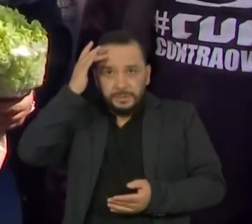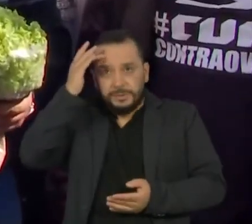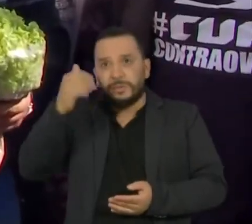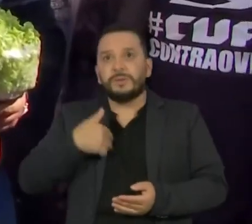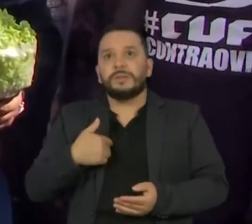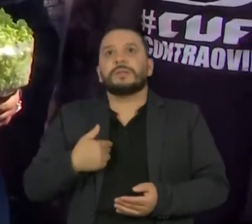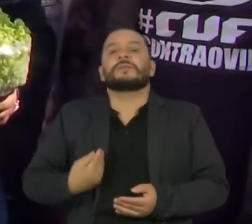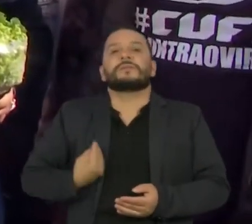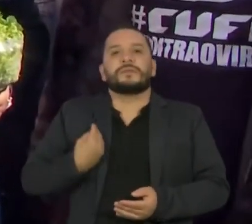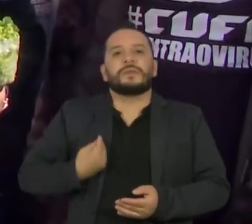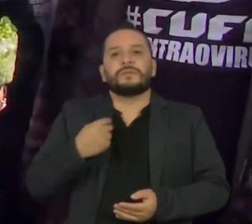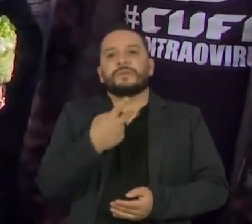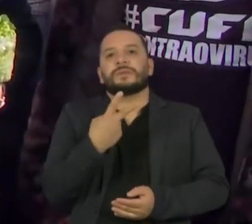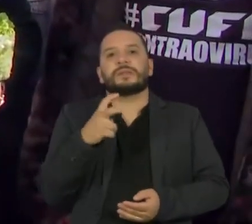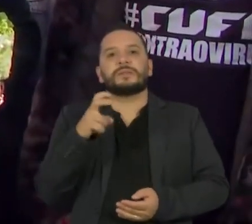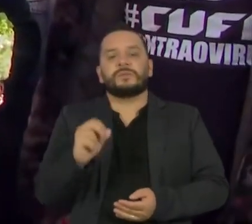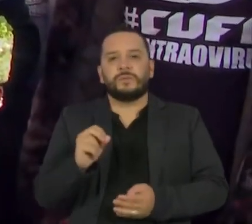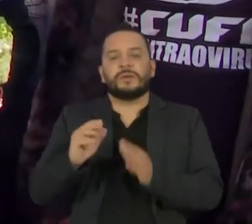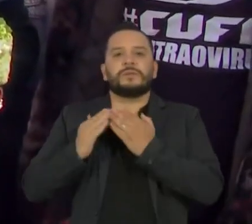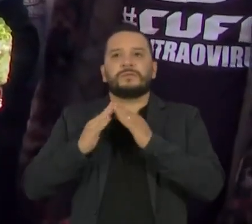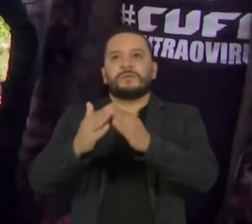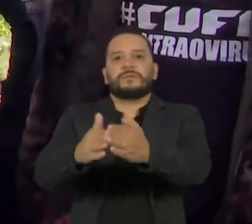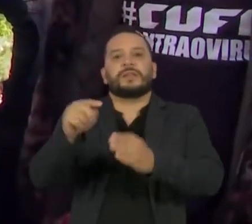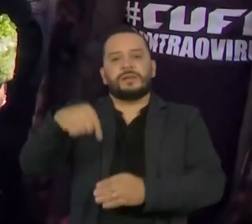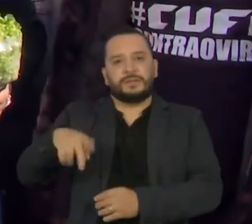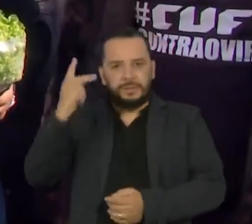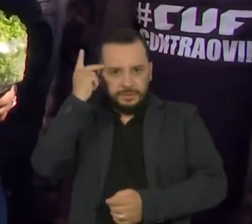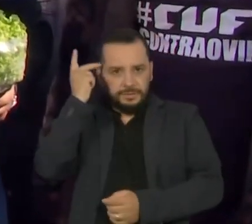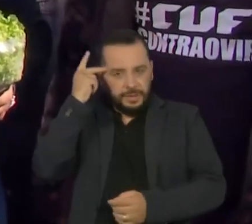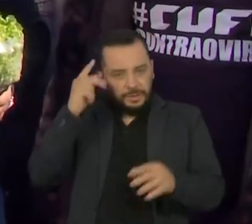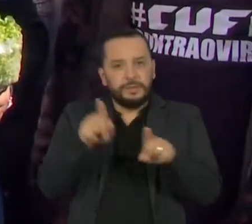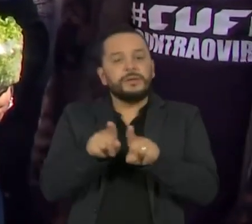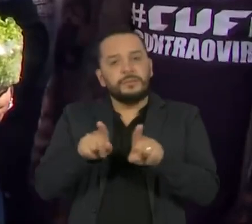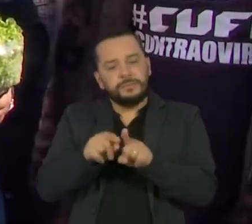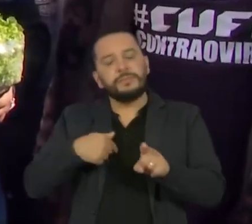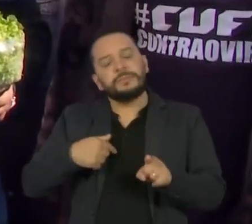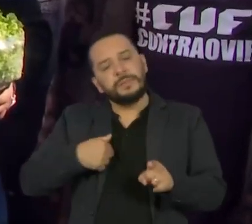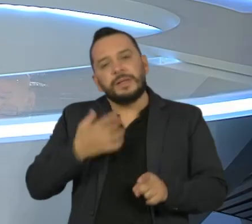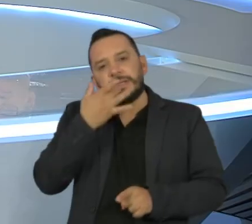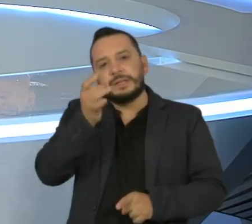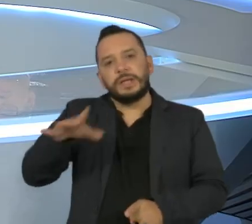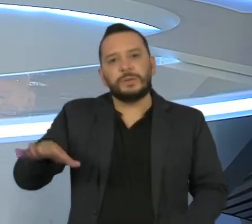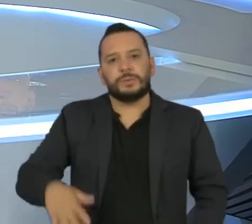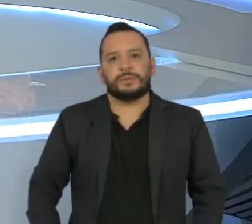250 favelas da Grande São Paulo e também da Baixada Santista.